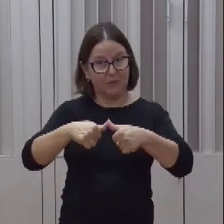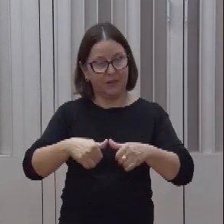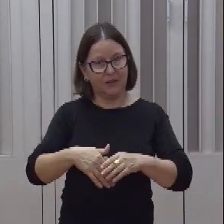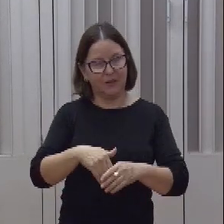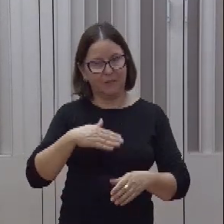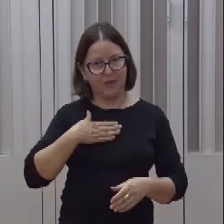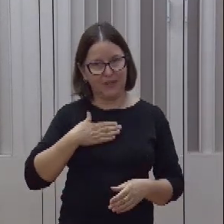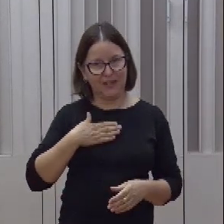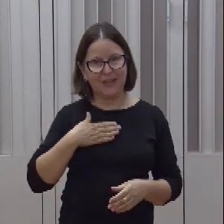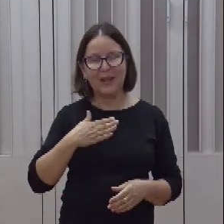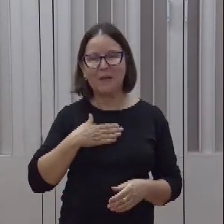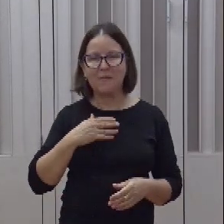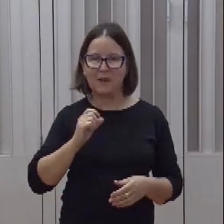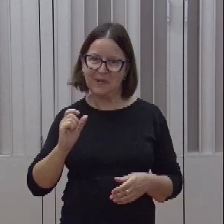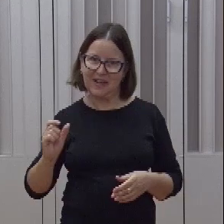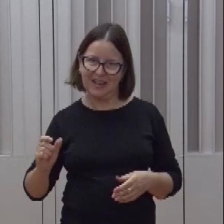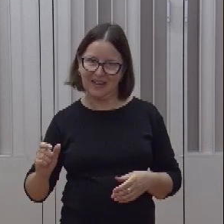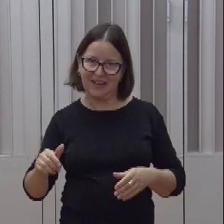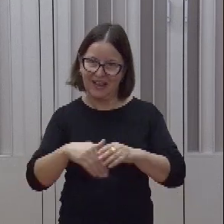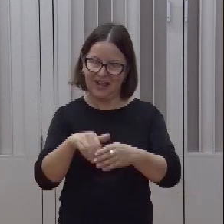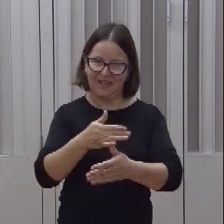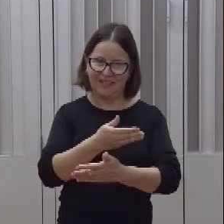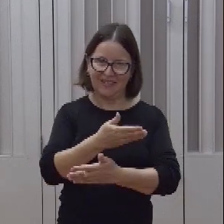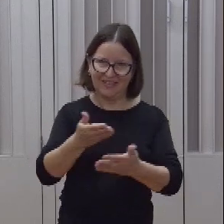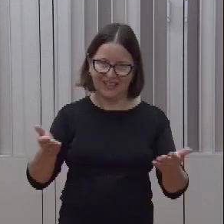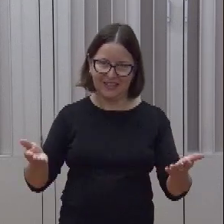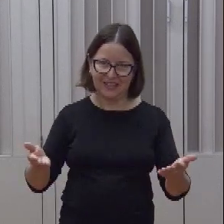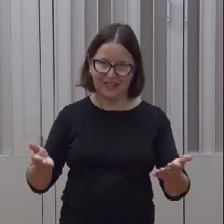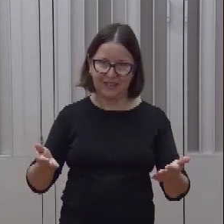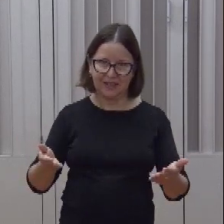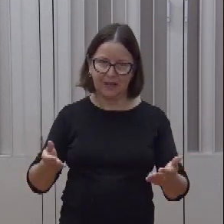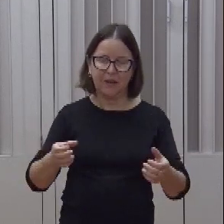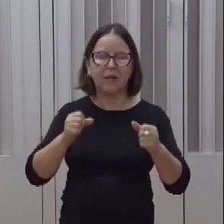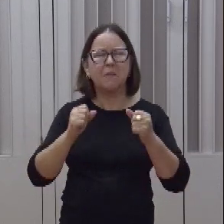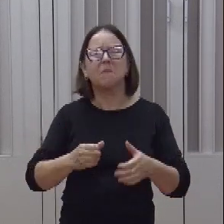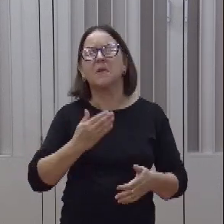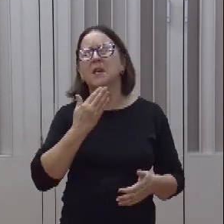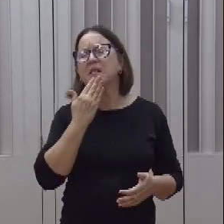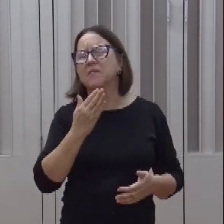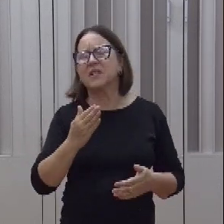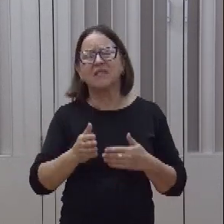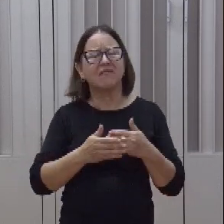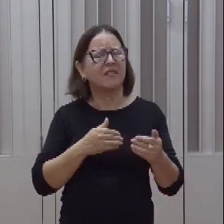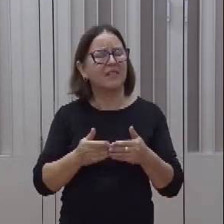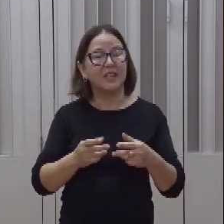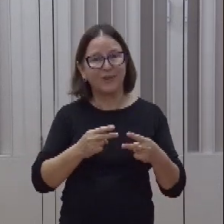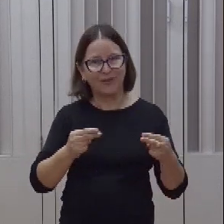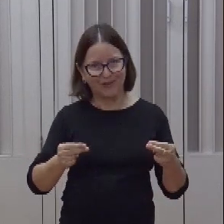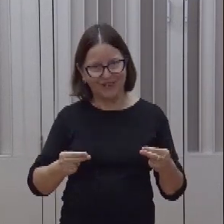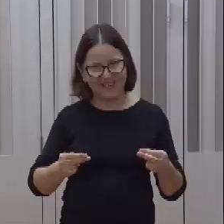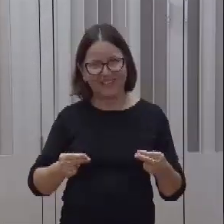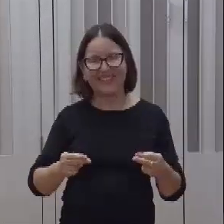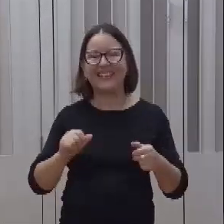as minhas palavras permanecerem em vós, pedireis o que quiserdes, e vos será feito.